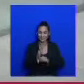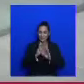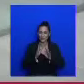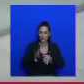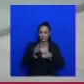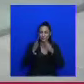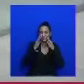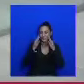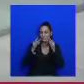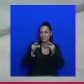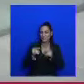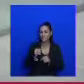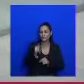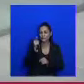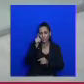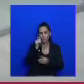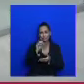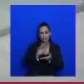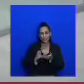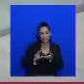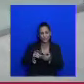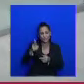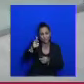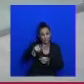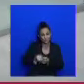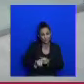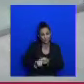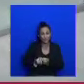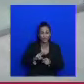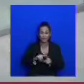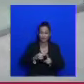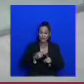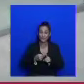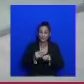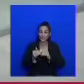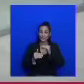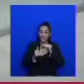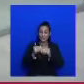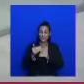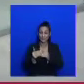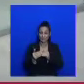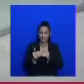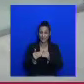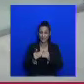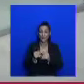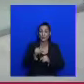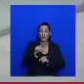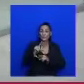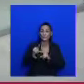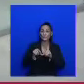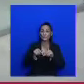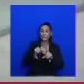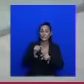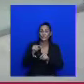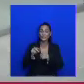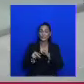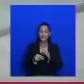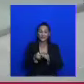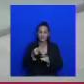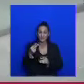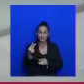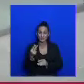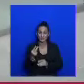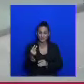Conforme explicamos, você tem mais uma chance de ganhar na Dupla Sena. Passaremos agora aos procedimentos para a realização do